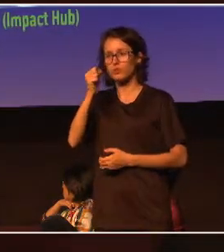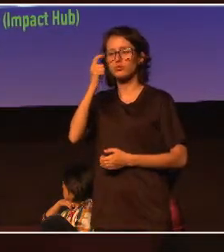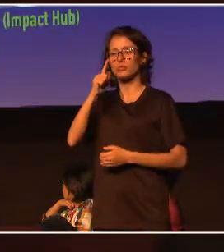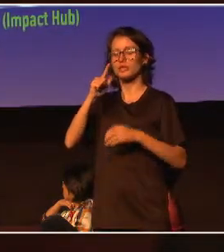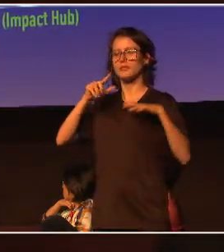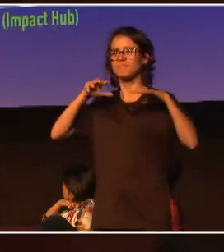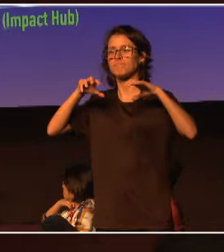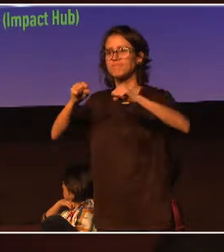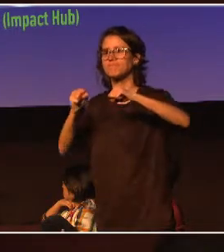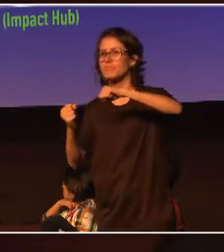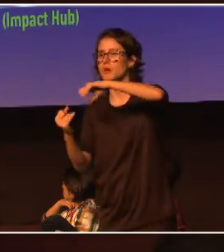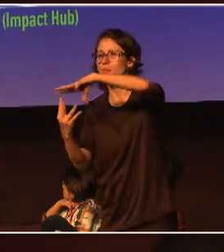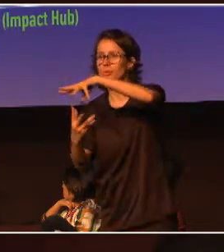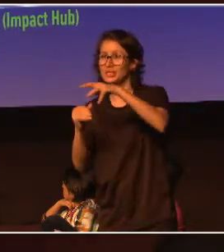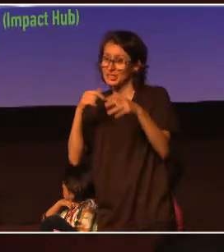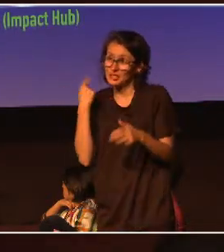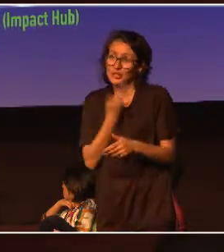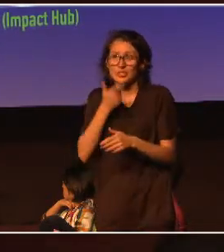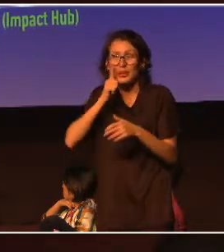mundo, se a gente conseguir.